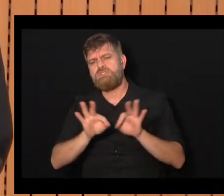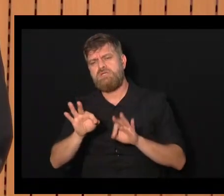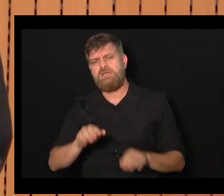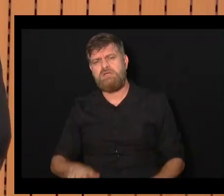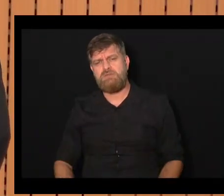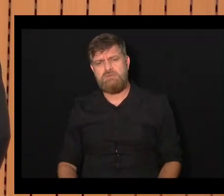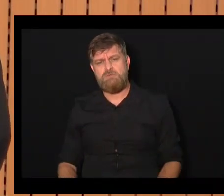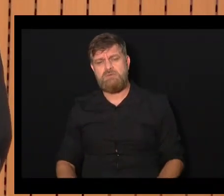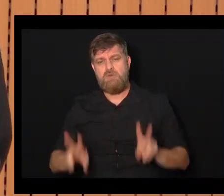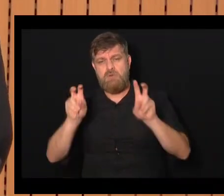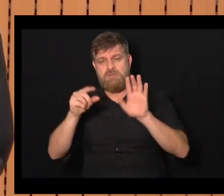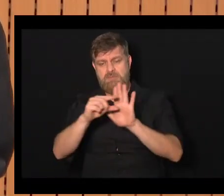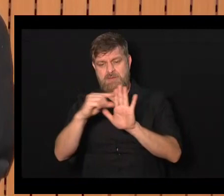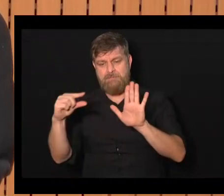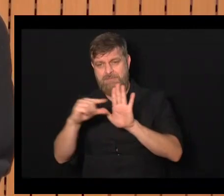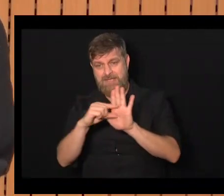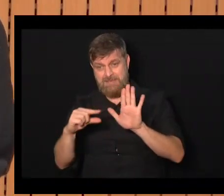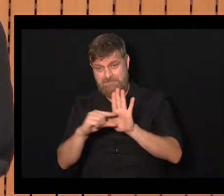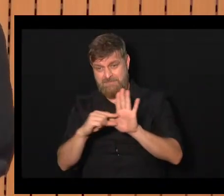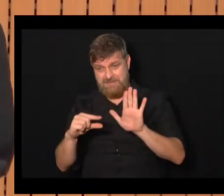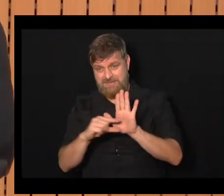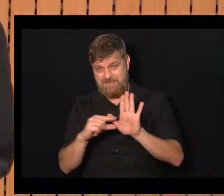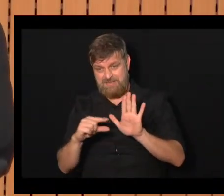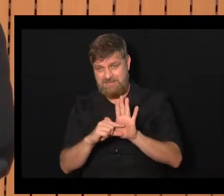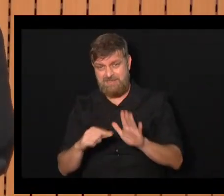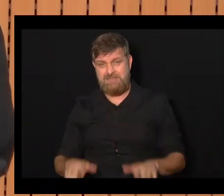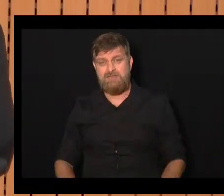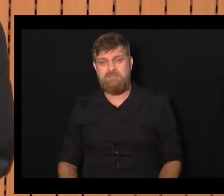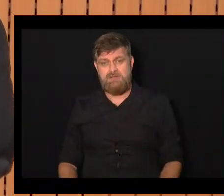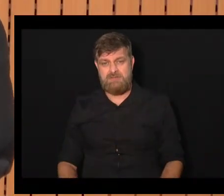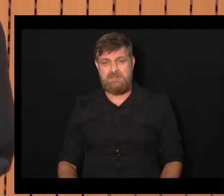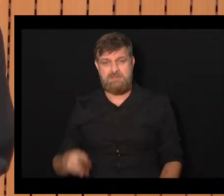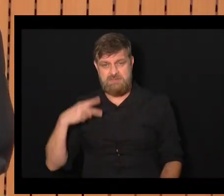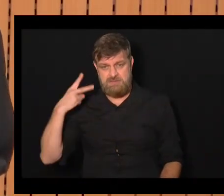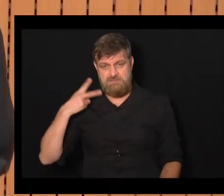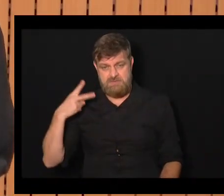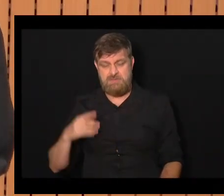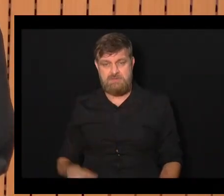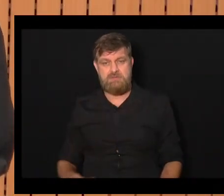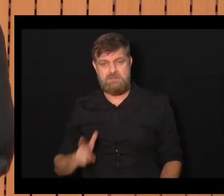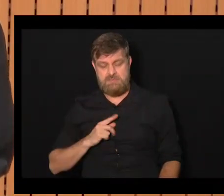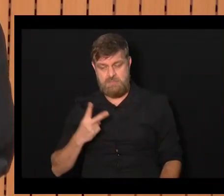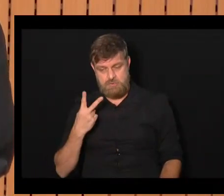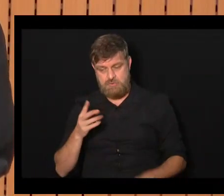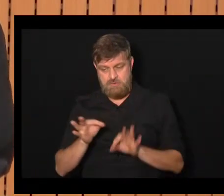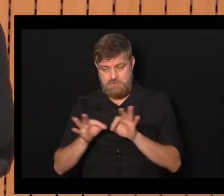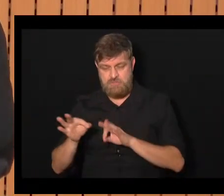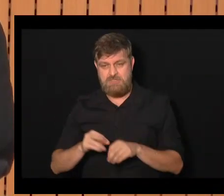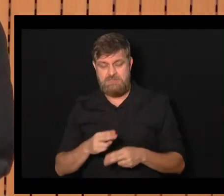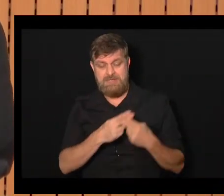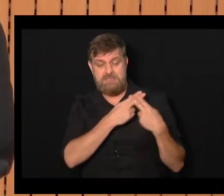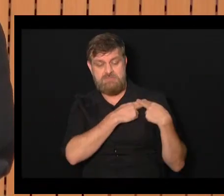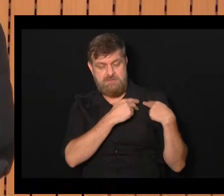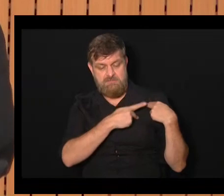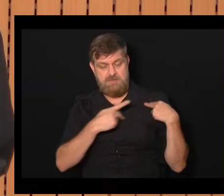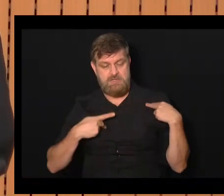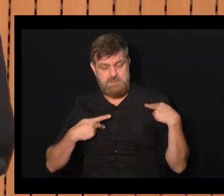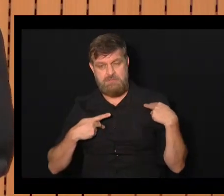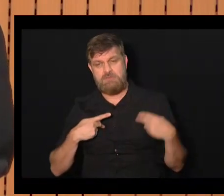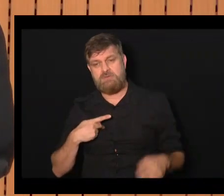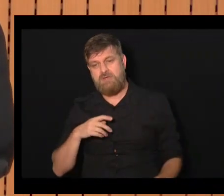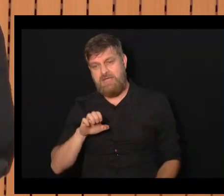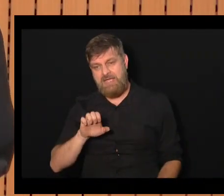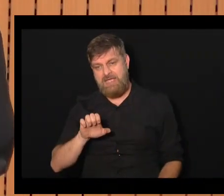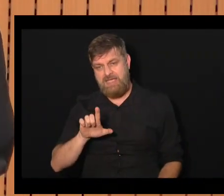anteprojeto sobre emendas parlamentares. Emendas impositivas, parlamentares impositivas, que está com o vereador Pastor Elias. Eu quero crer que